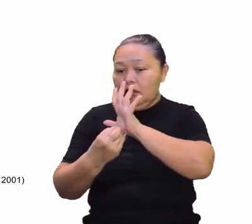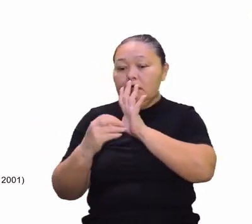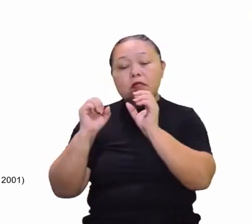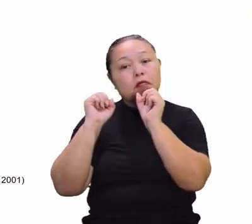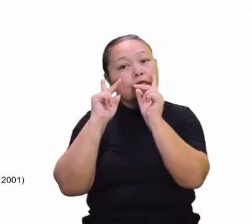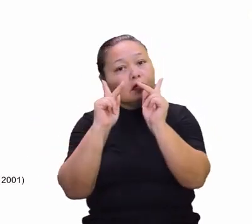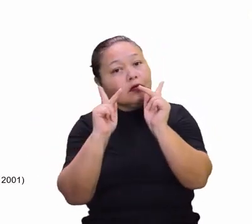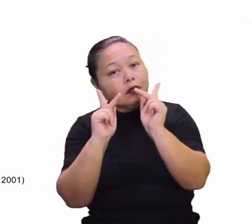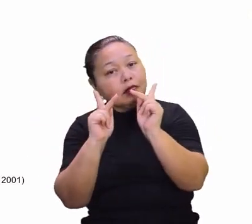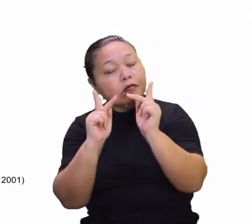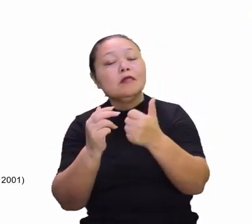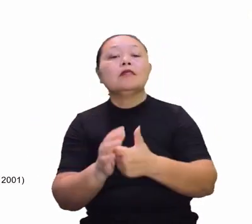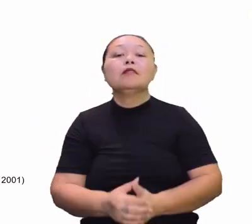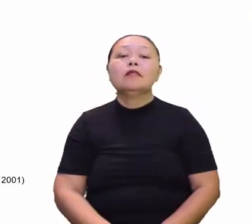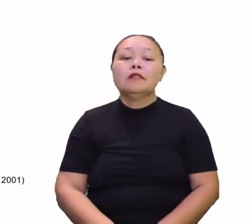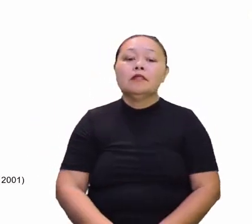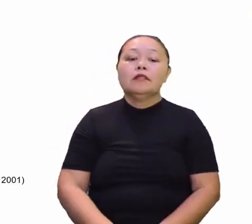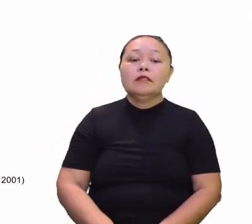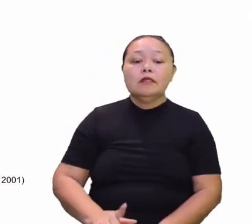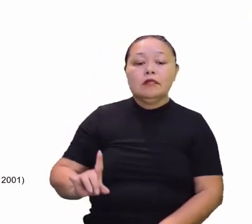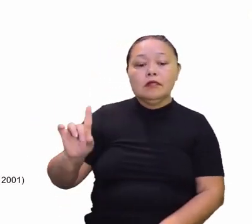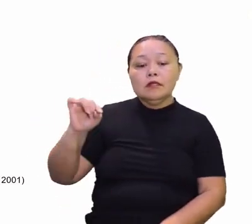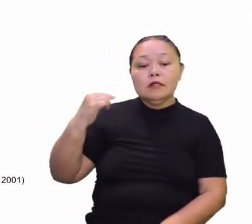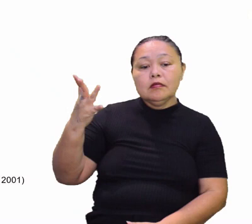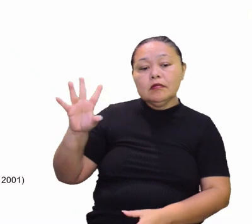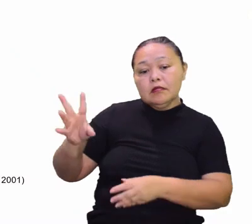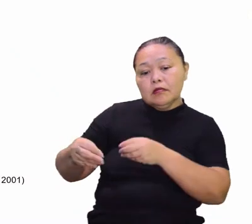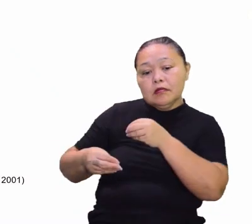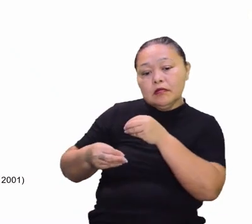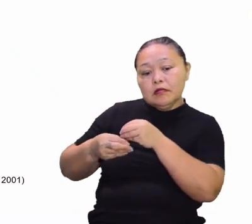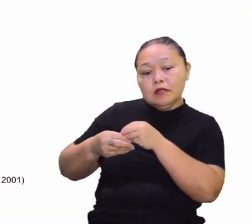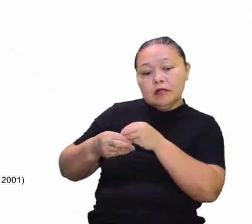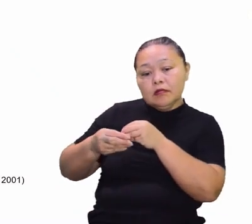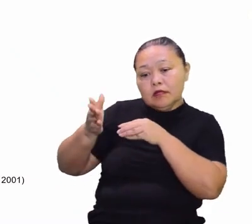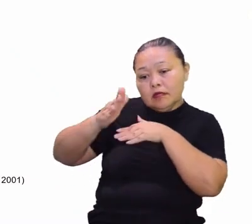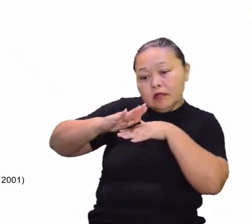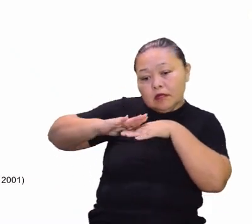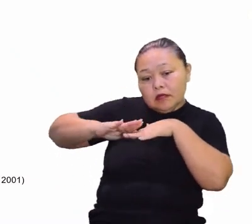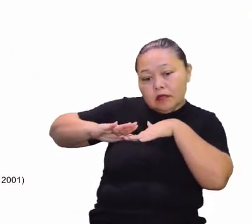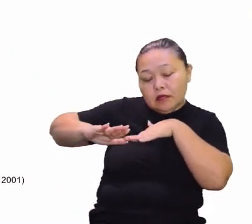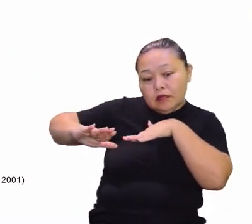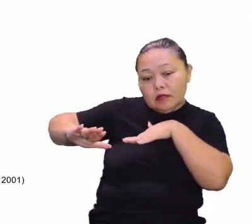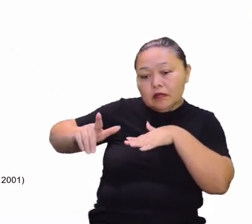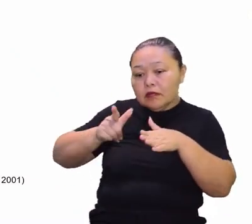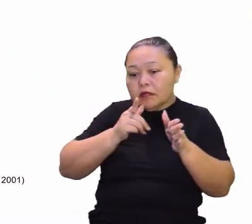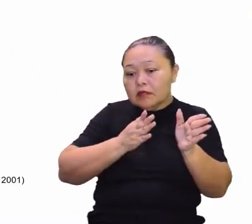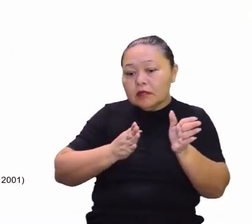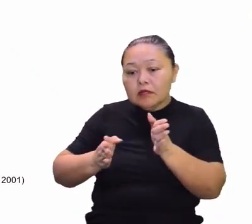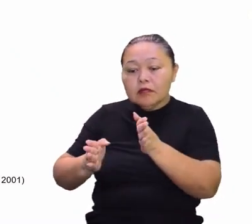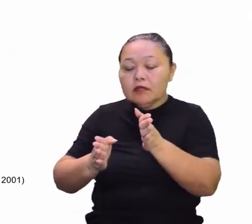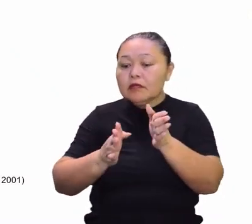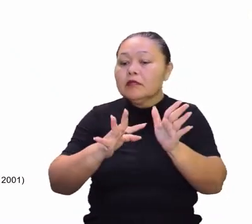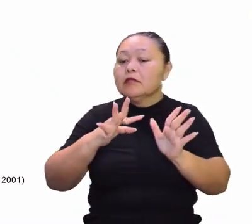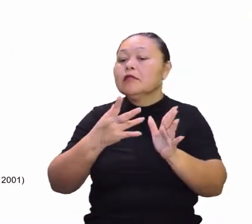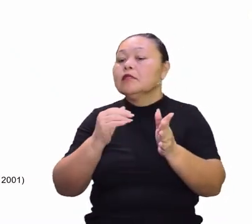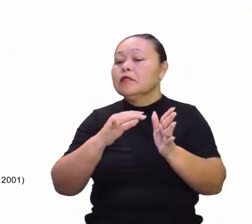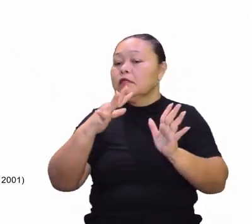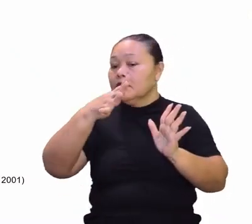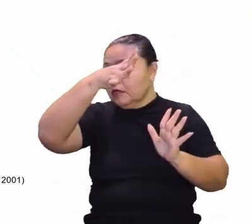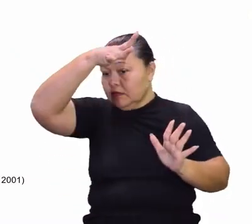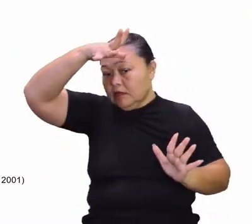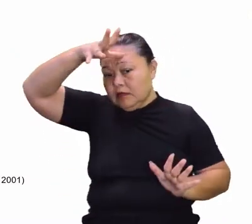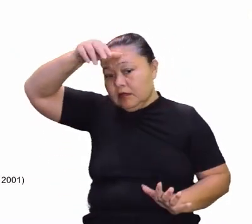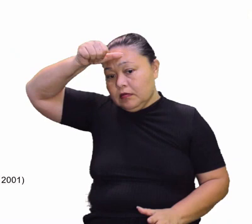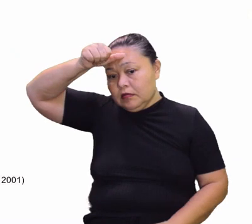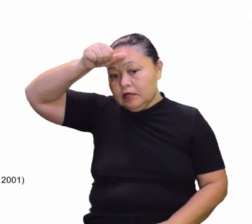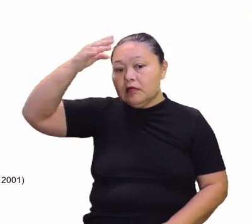Ok? Beleza. Aí depois aqui a gente faz parte também da depressão do Rio Amazonas, que é o 4, essa